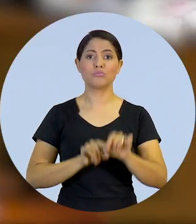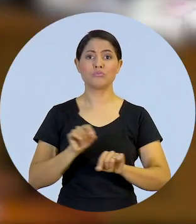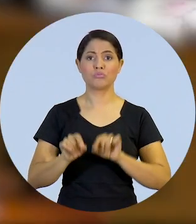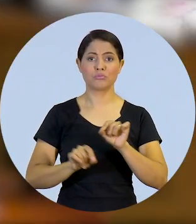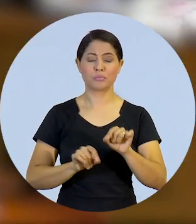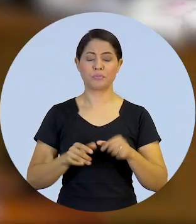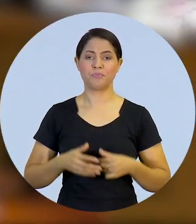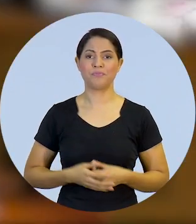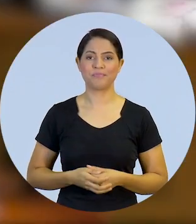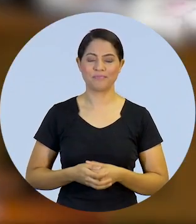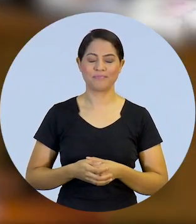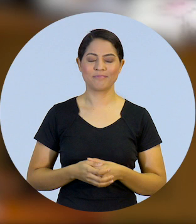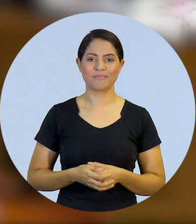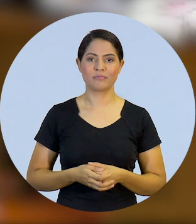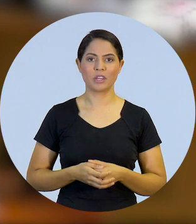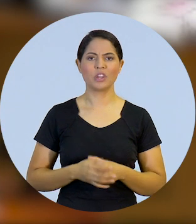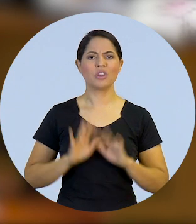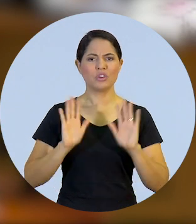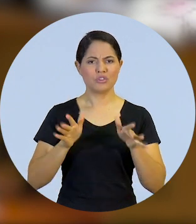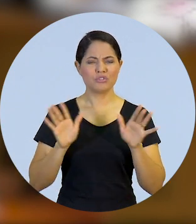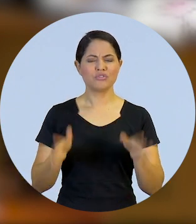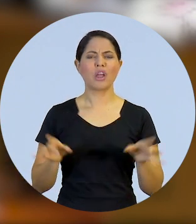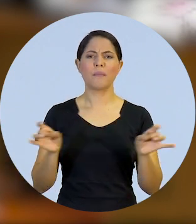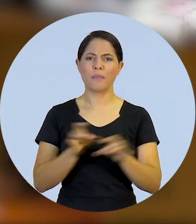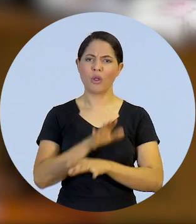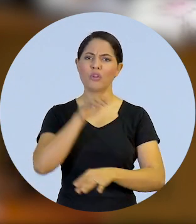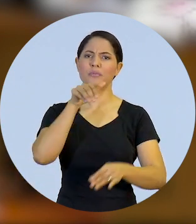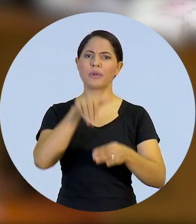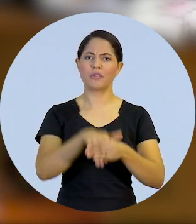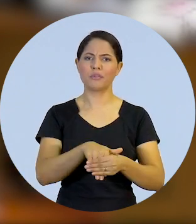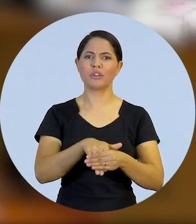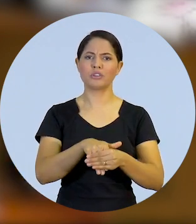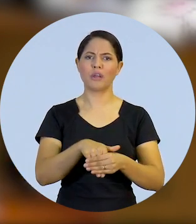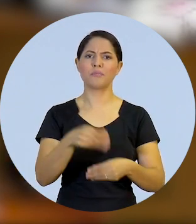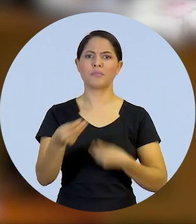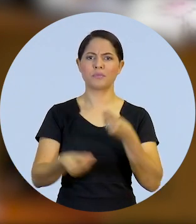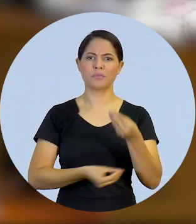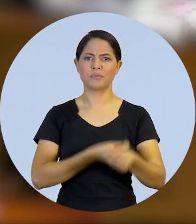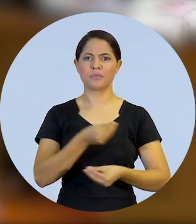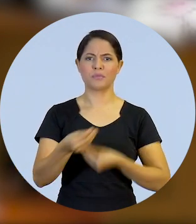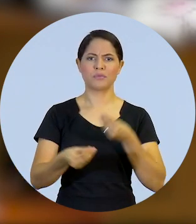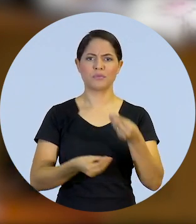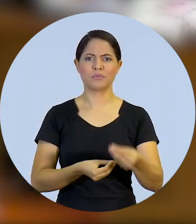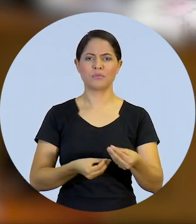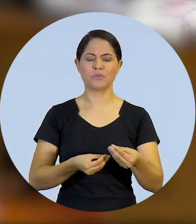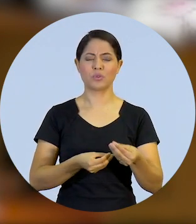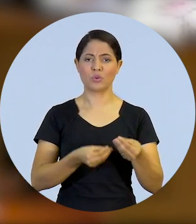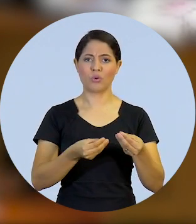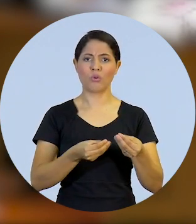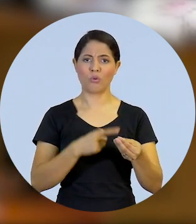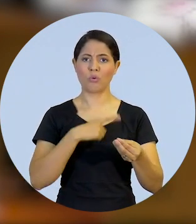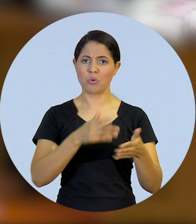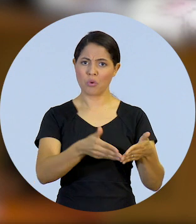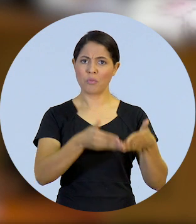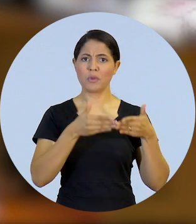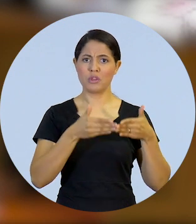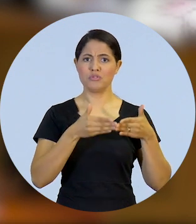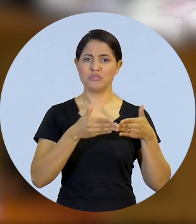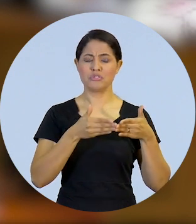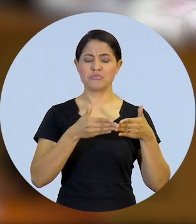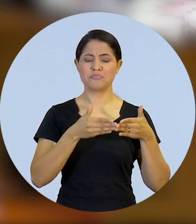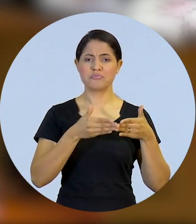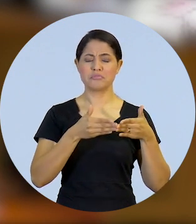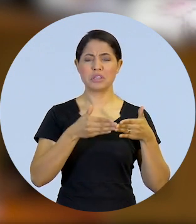Comissão Nacional da Mulher Advogada, Daniela Borges. Estava pronto a votar no sentido desse provimento